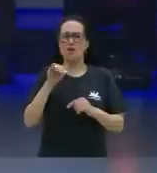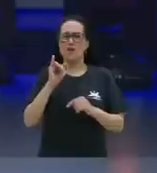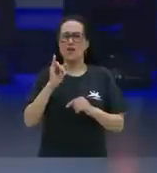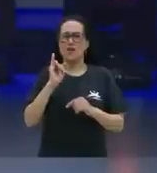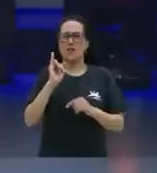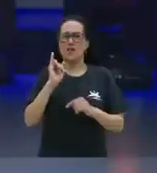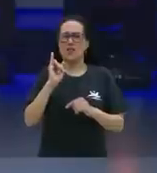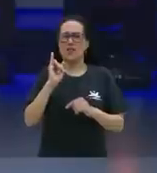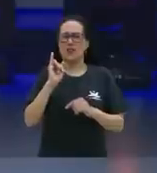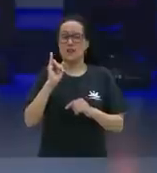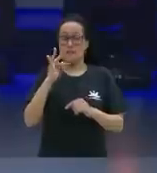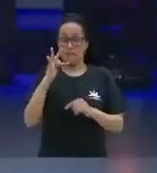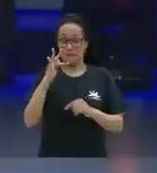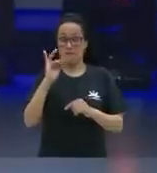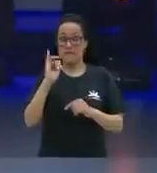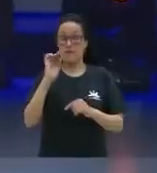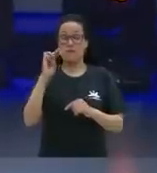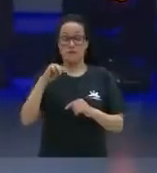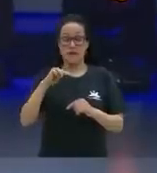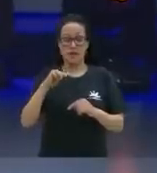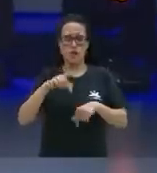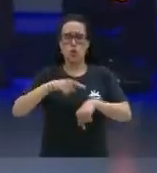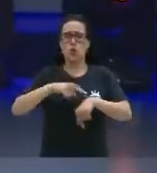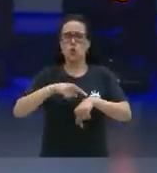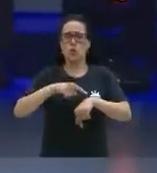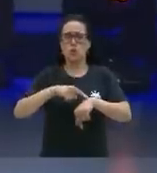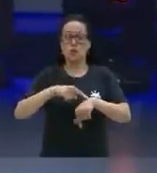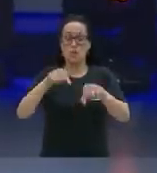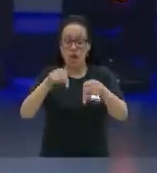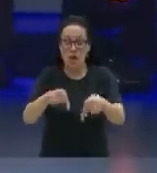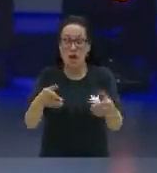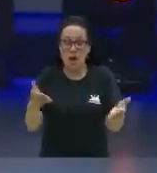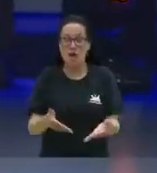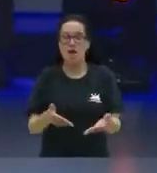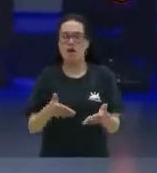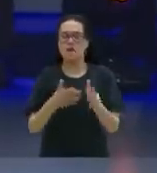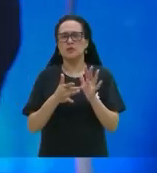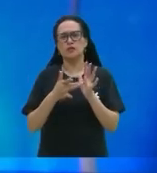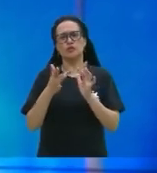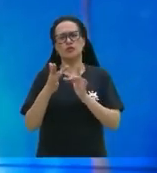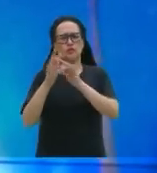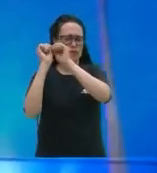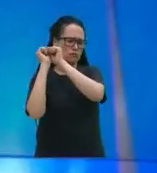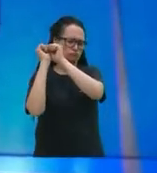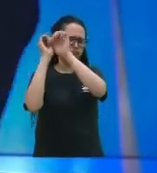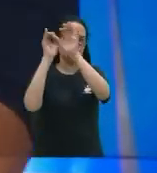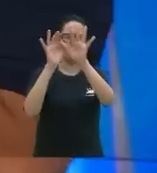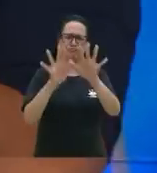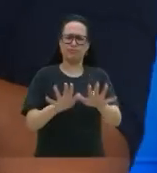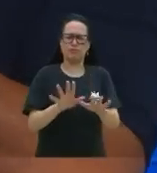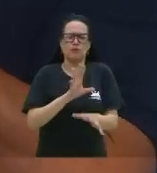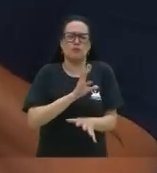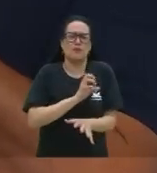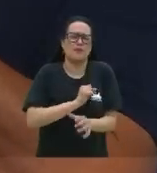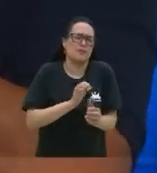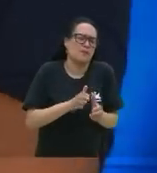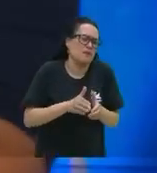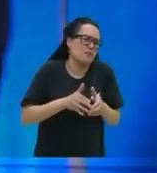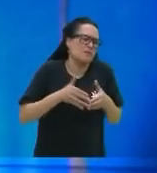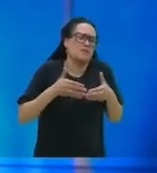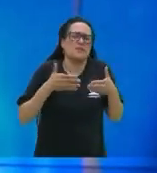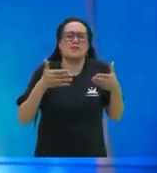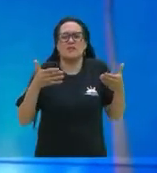momentos onde Jesus está derramando um amor maior, uma graça maior que cura.